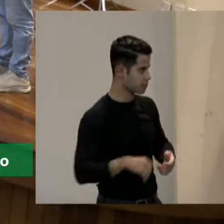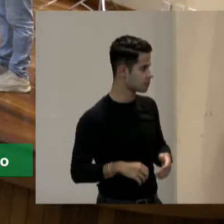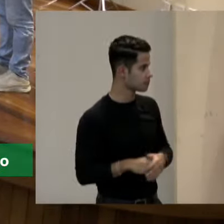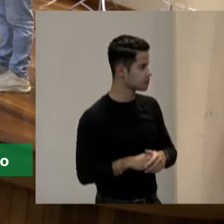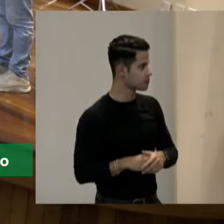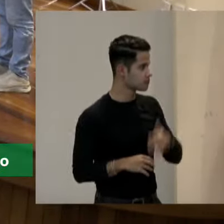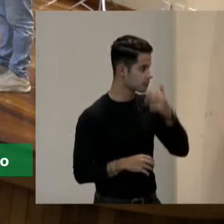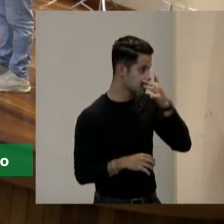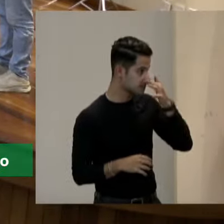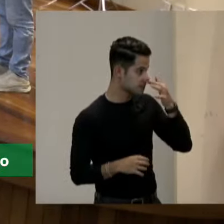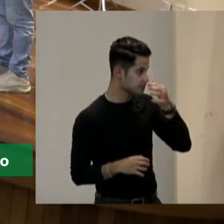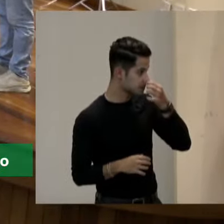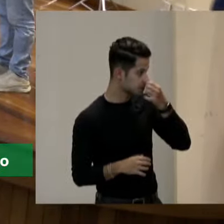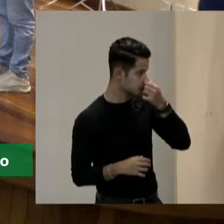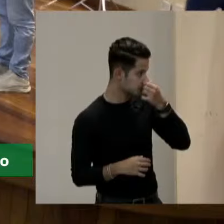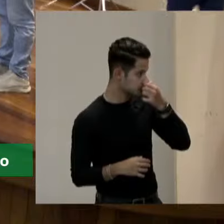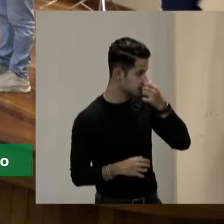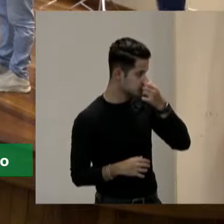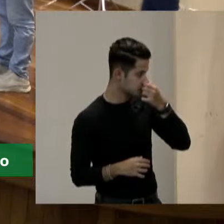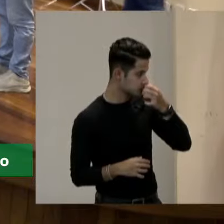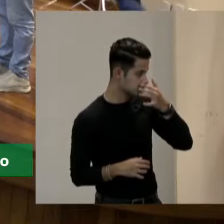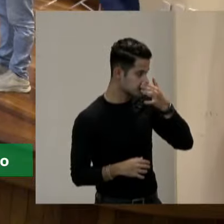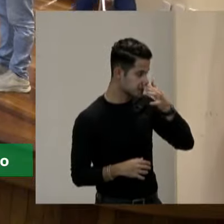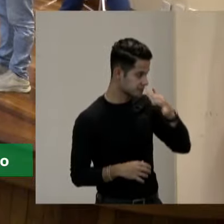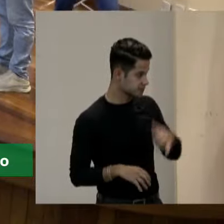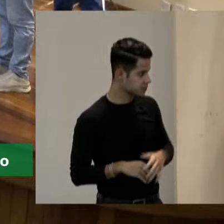Obrigado. Você desliga o microfone.